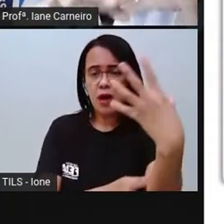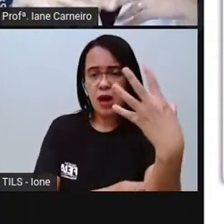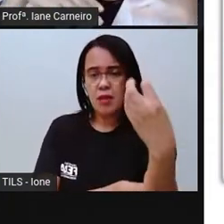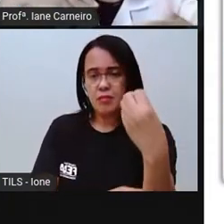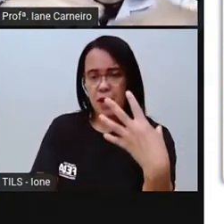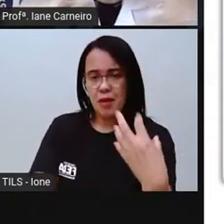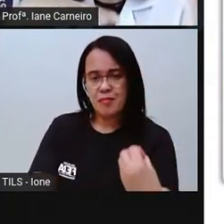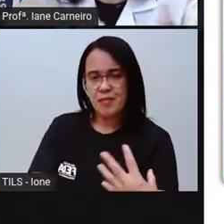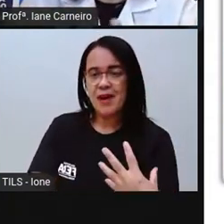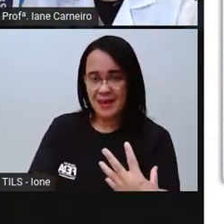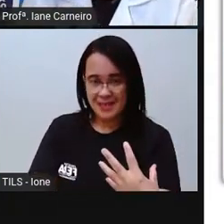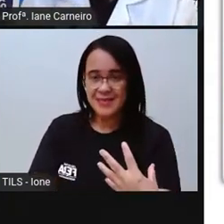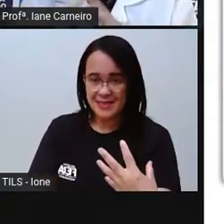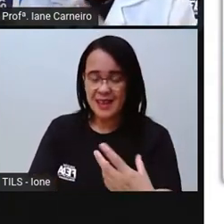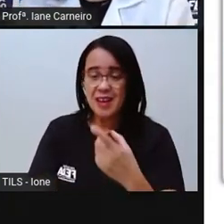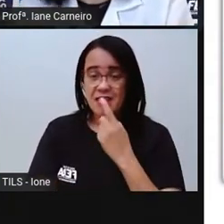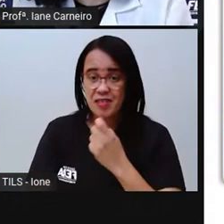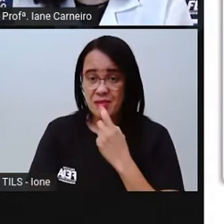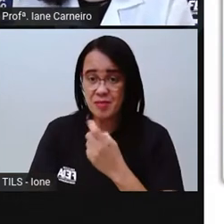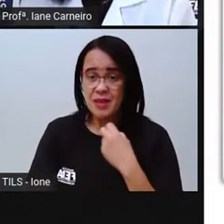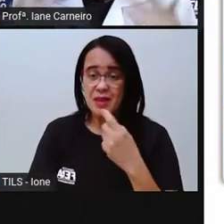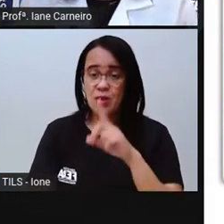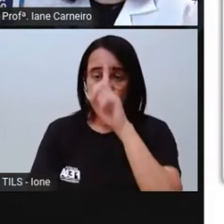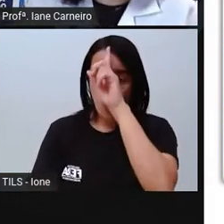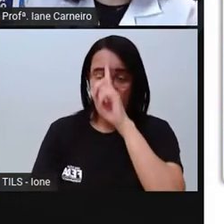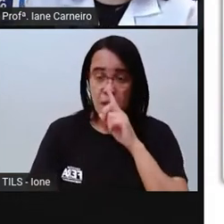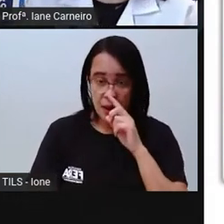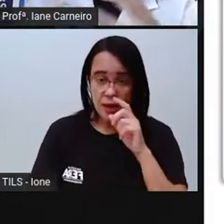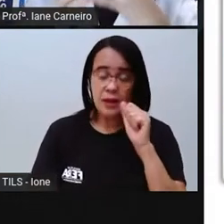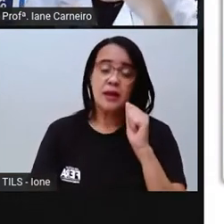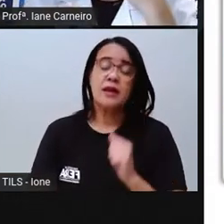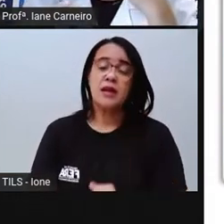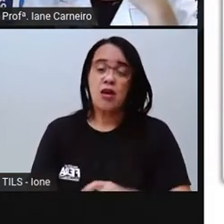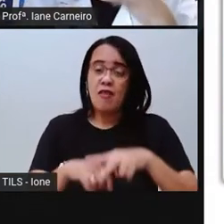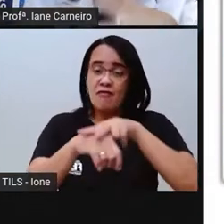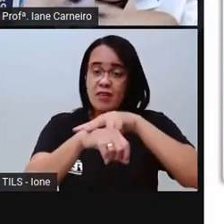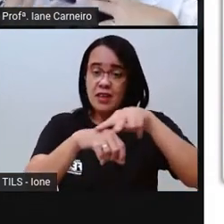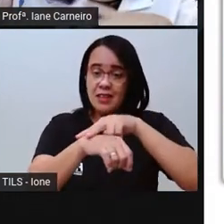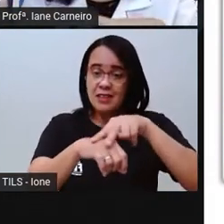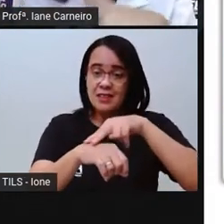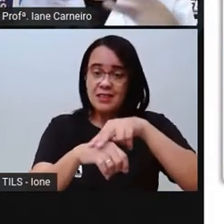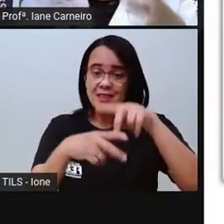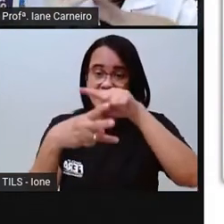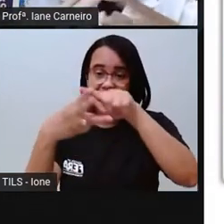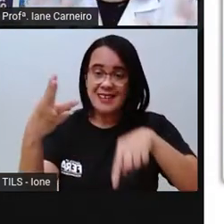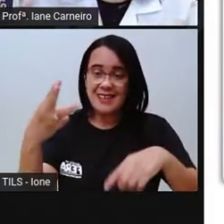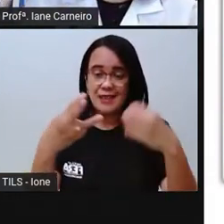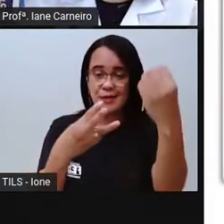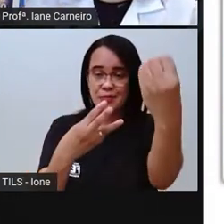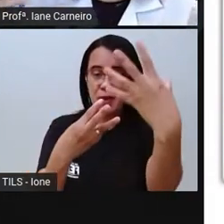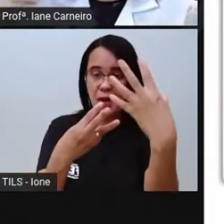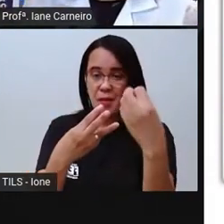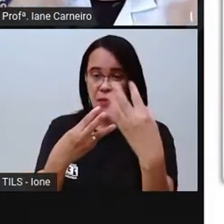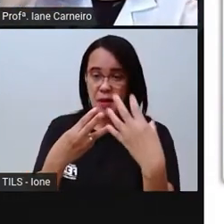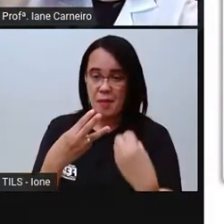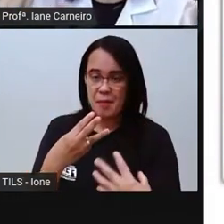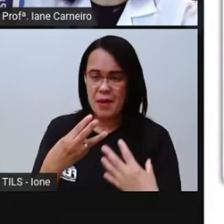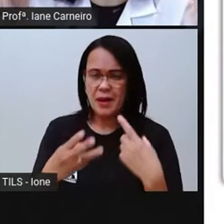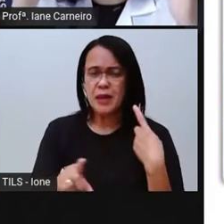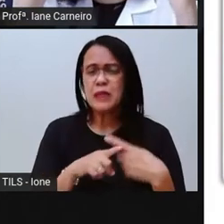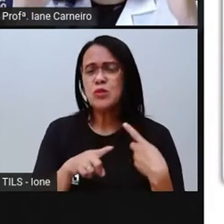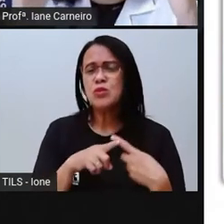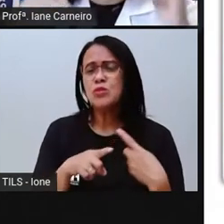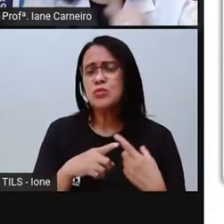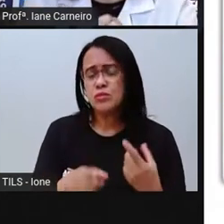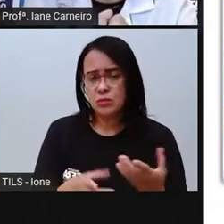o movimento, né, dos veículos e dos pedestres. Então, quando a gente vai sair à rua, né, a gente observa